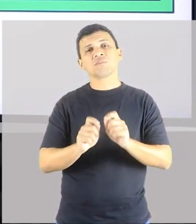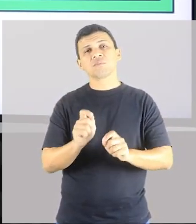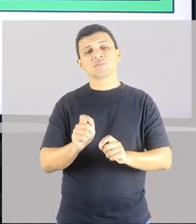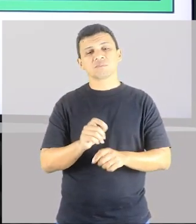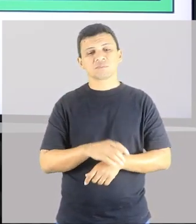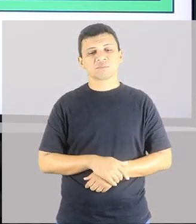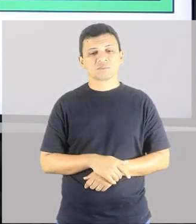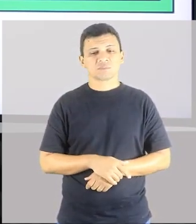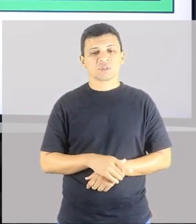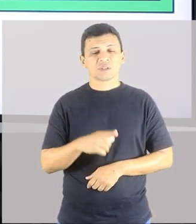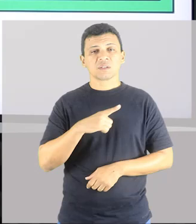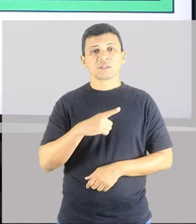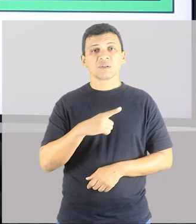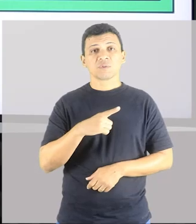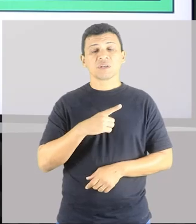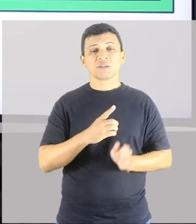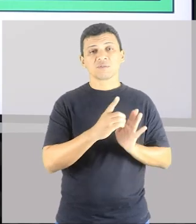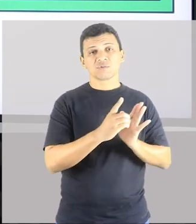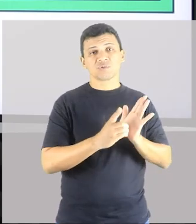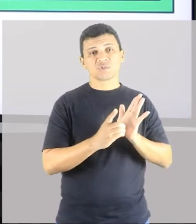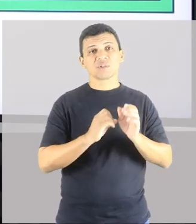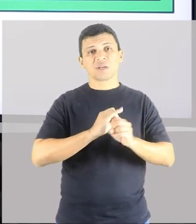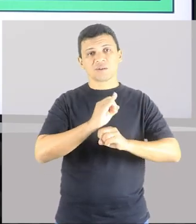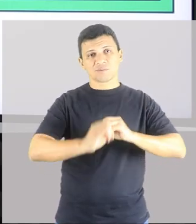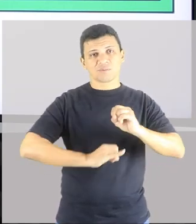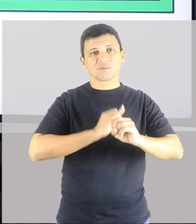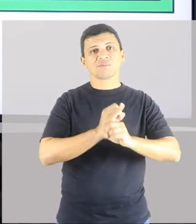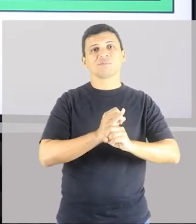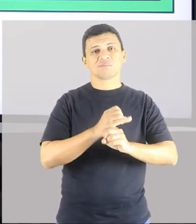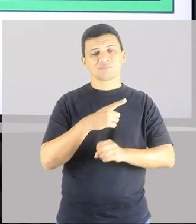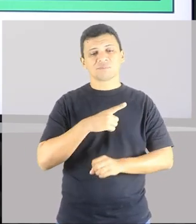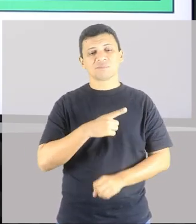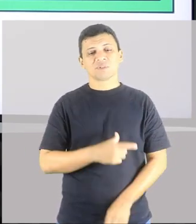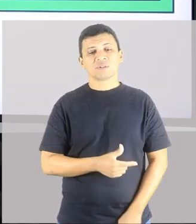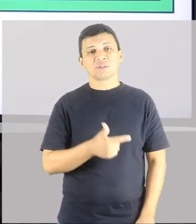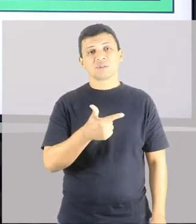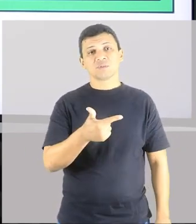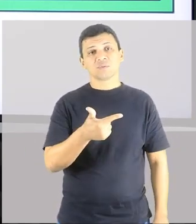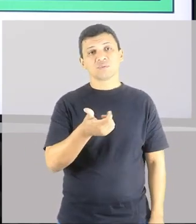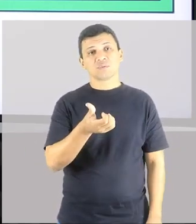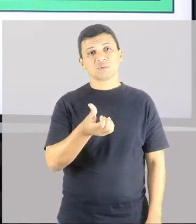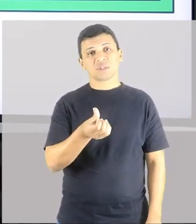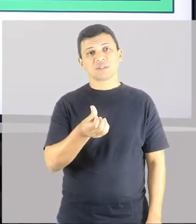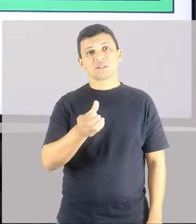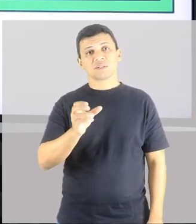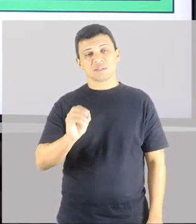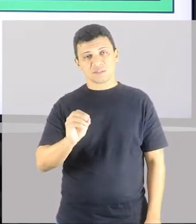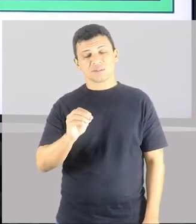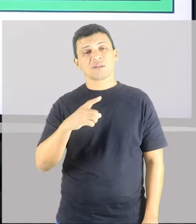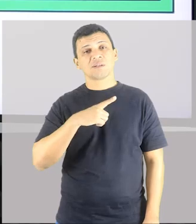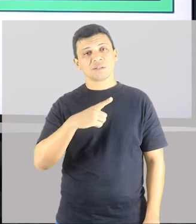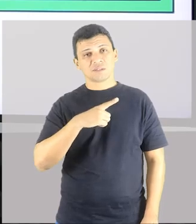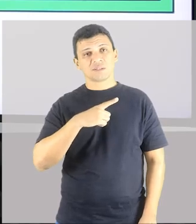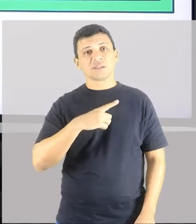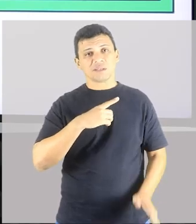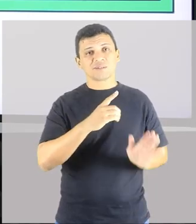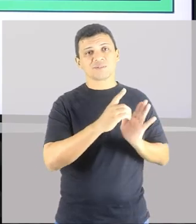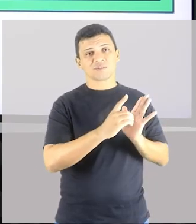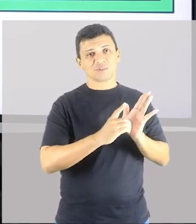representados por Online Dictionary. Então, 260 dessas línguas ou desses idiomas têm representações